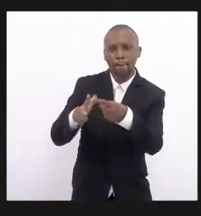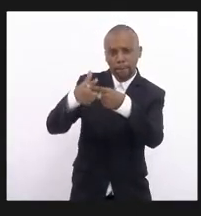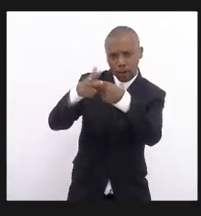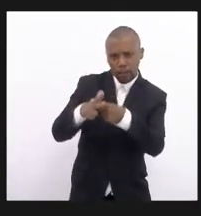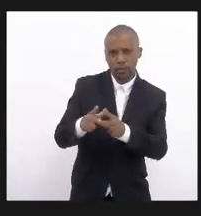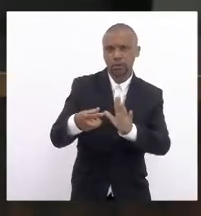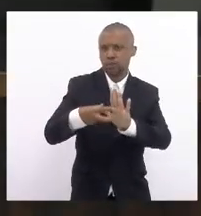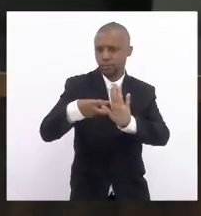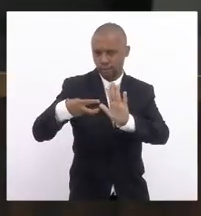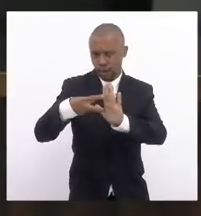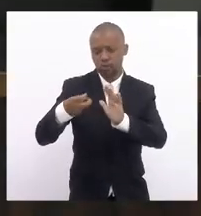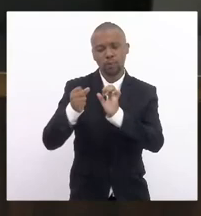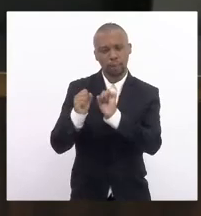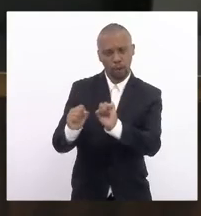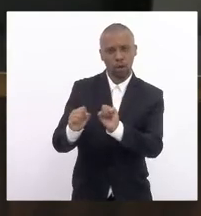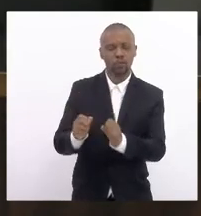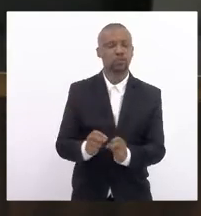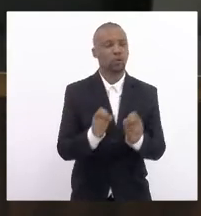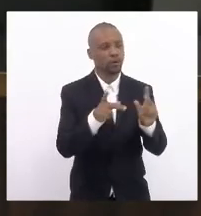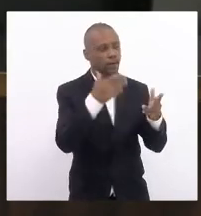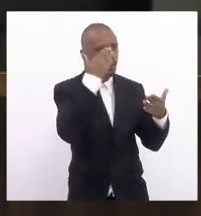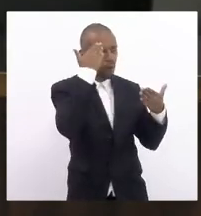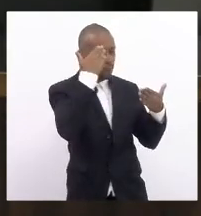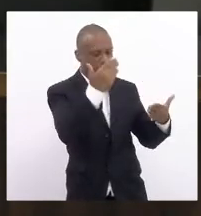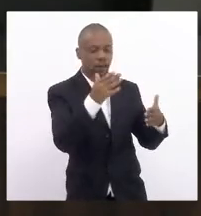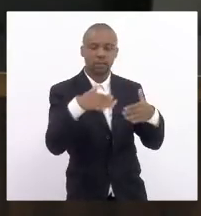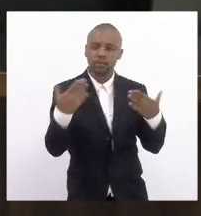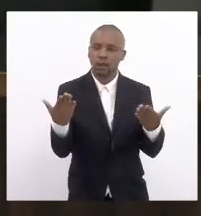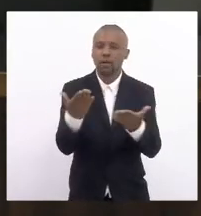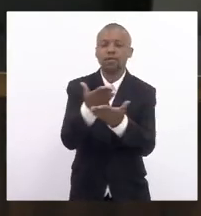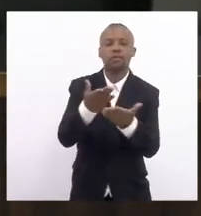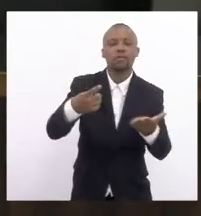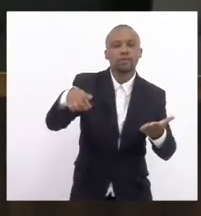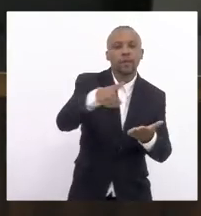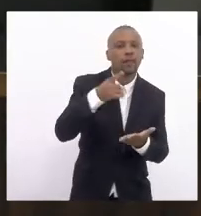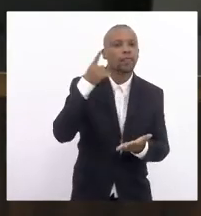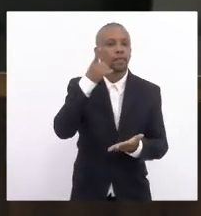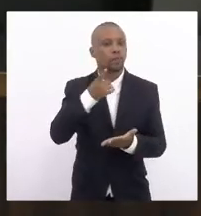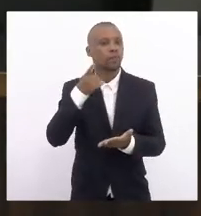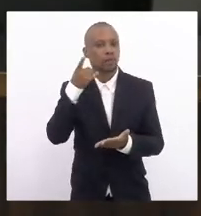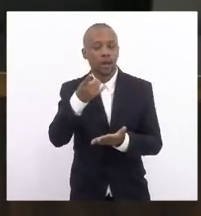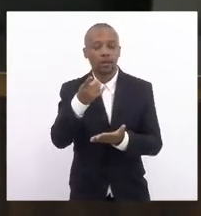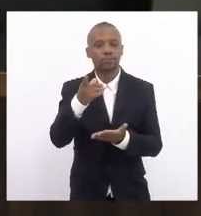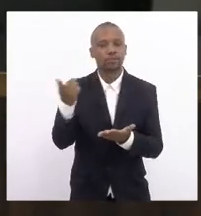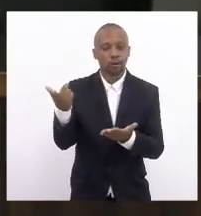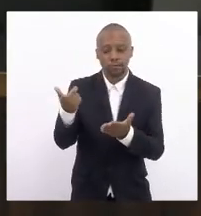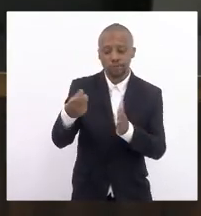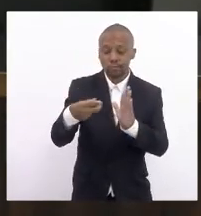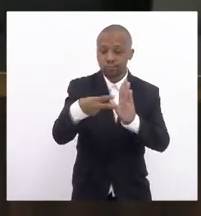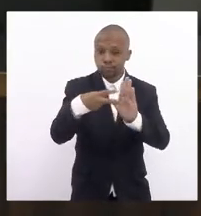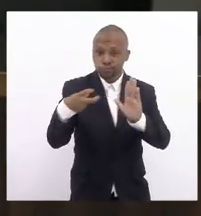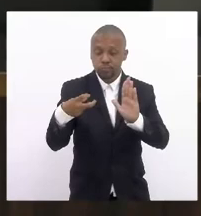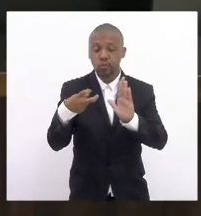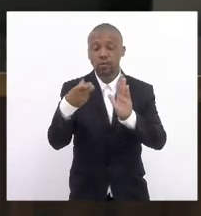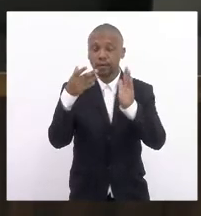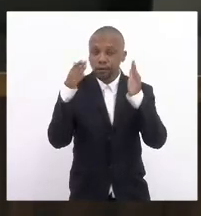presidente. Ok, obrigado. Então, atenção, senhores parlamentares, pela manutenção, salvo